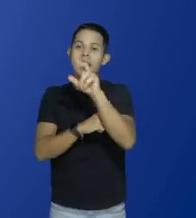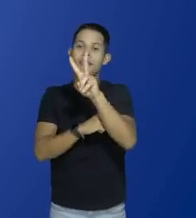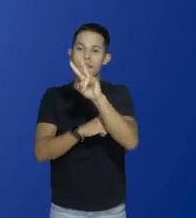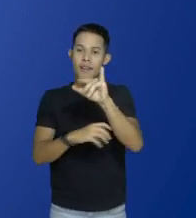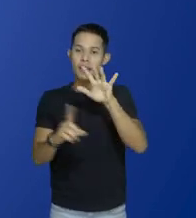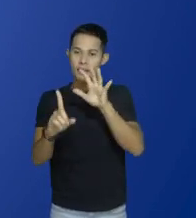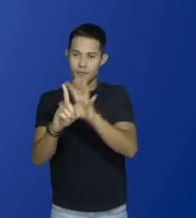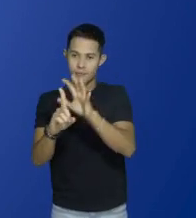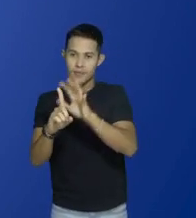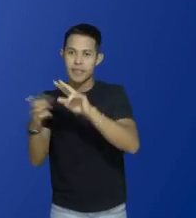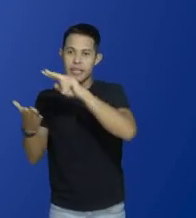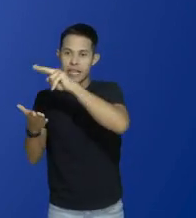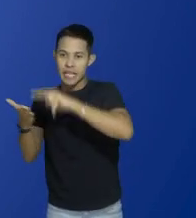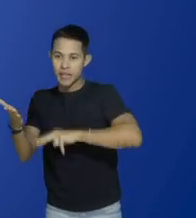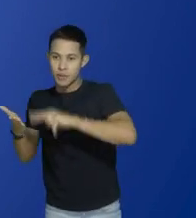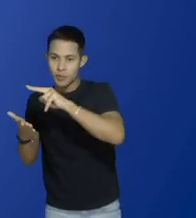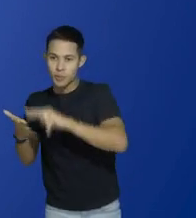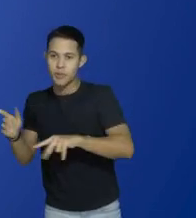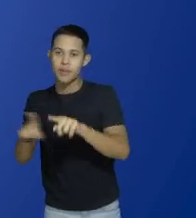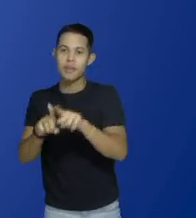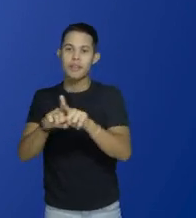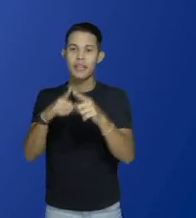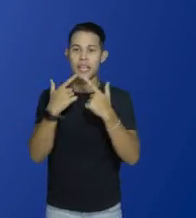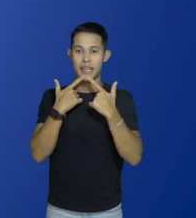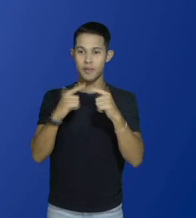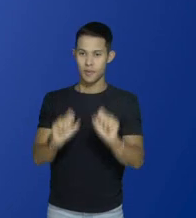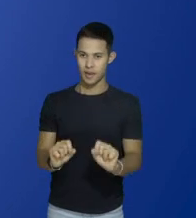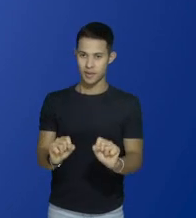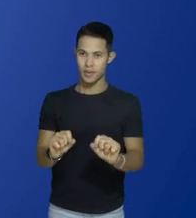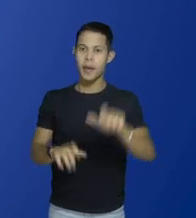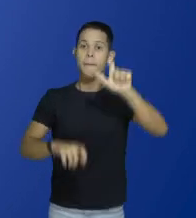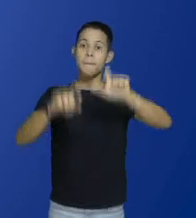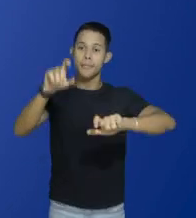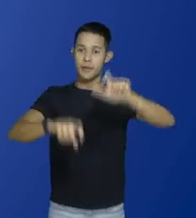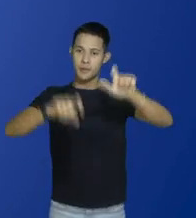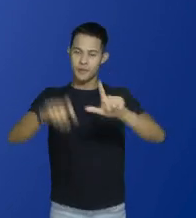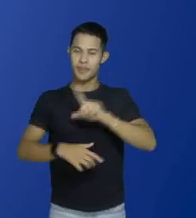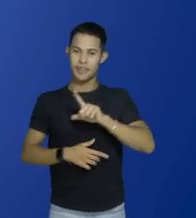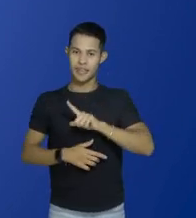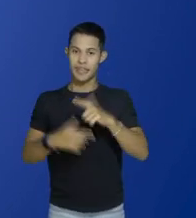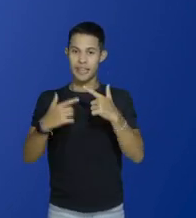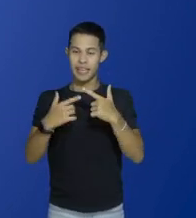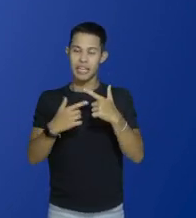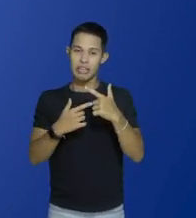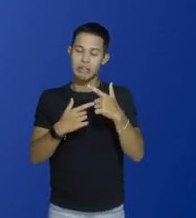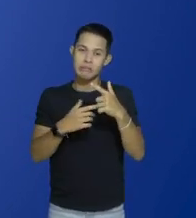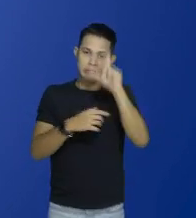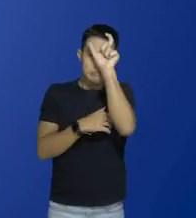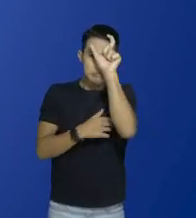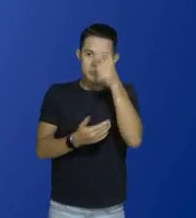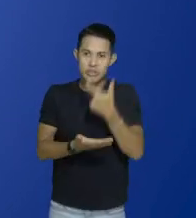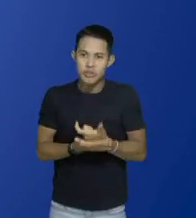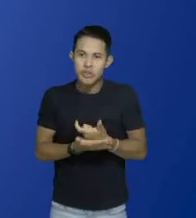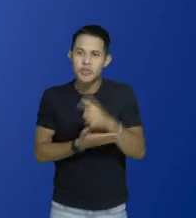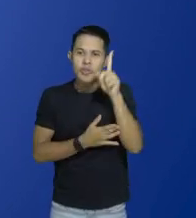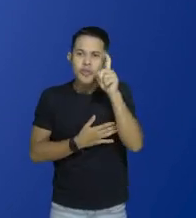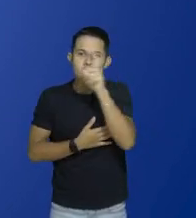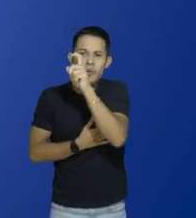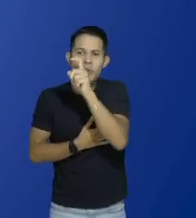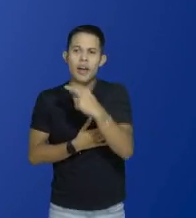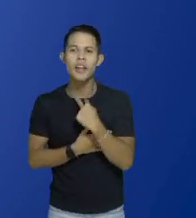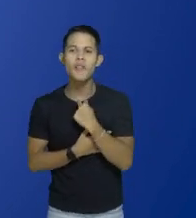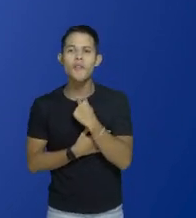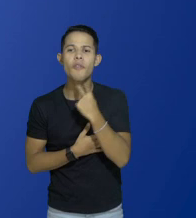tá? Pessoas com dislexia têm dificuldade para processar os sons da palavra, associá-los